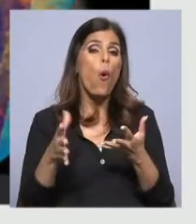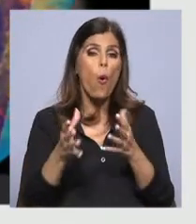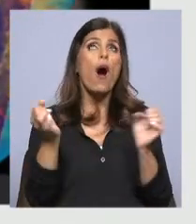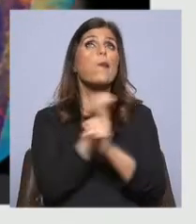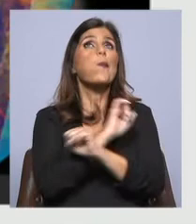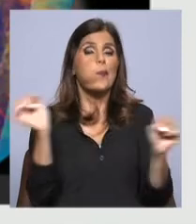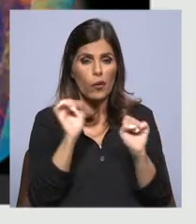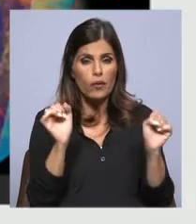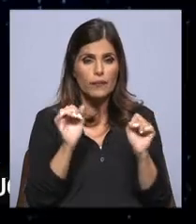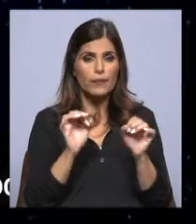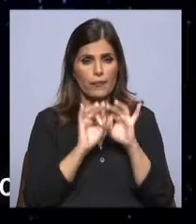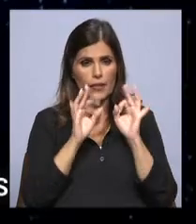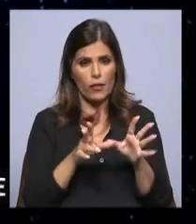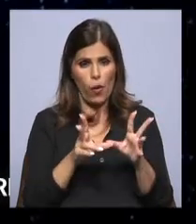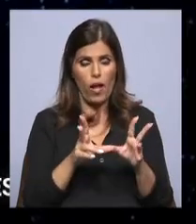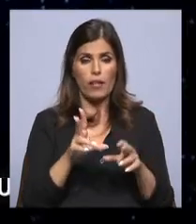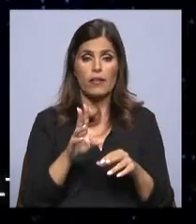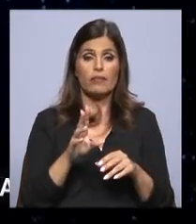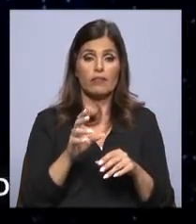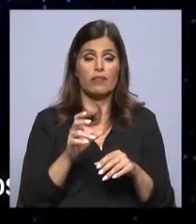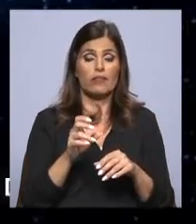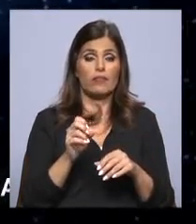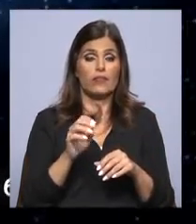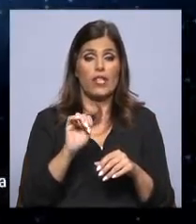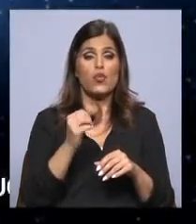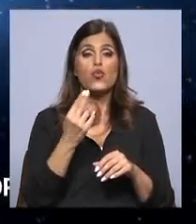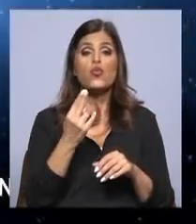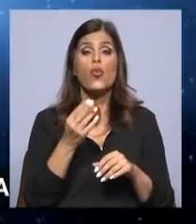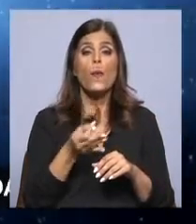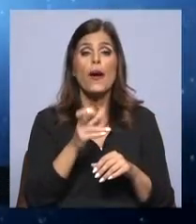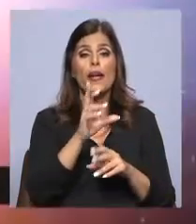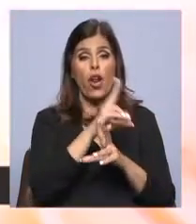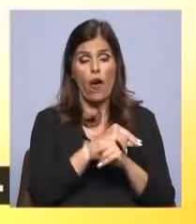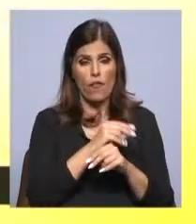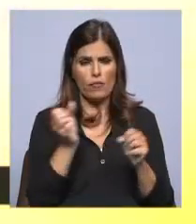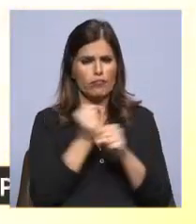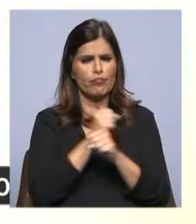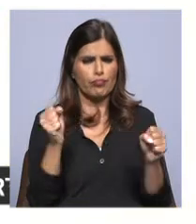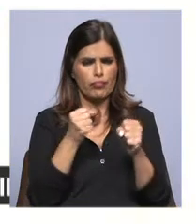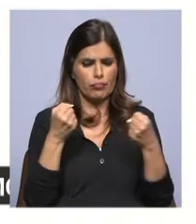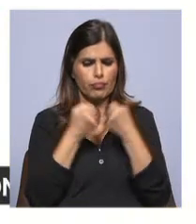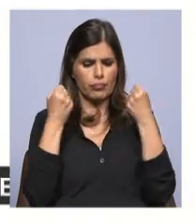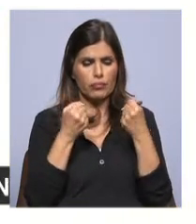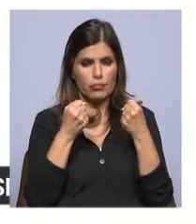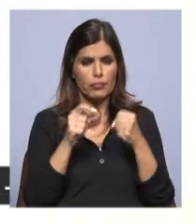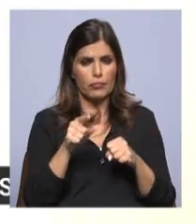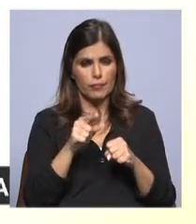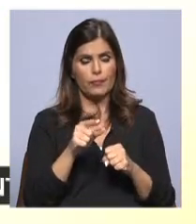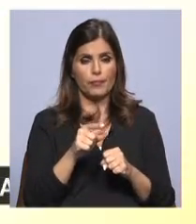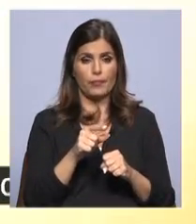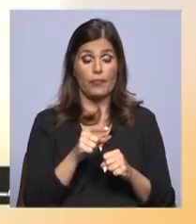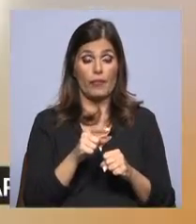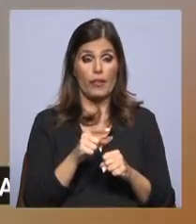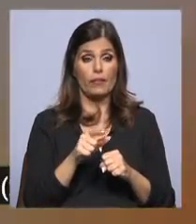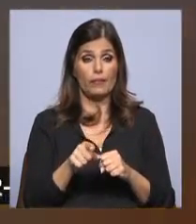rebentam como uma supernova, o resultado dessa explosão, ao embater com as camadas exteriores que já tinham sido